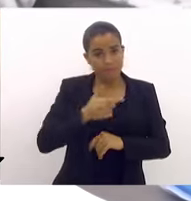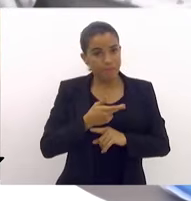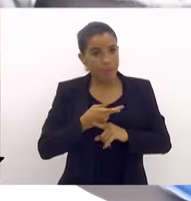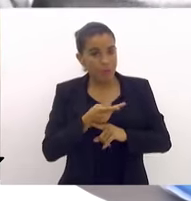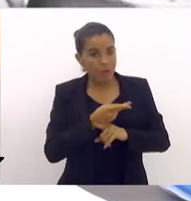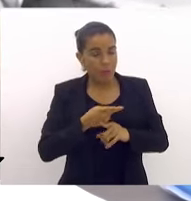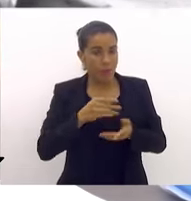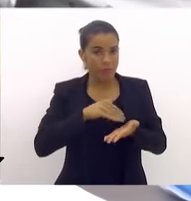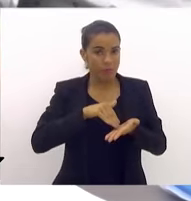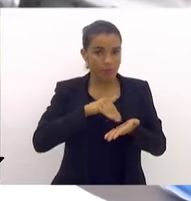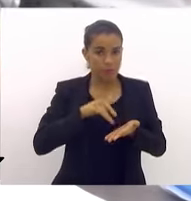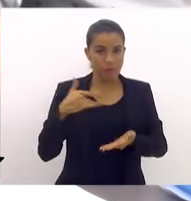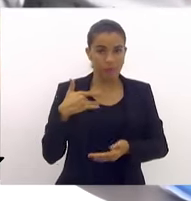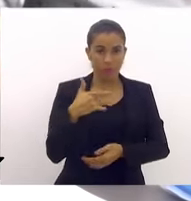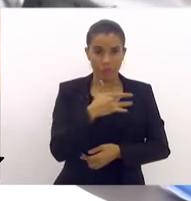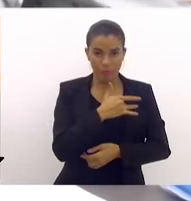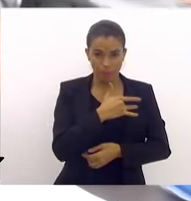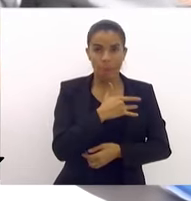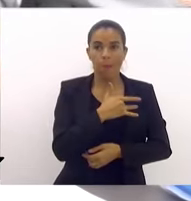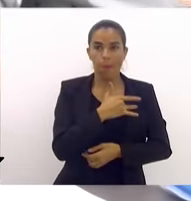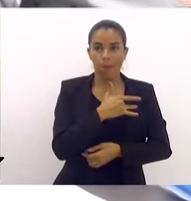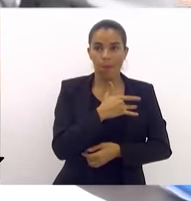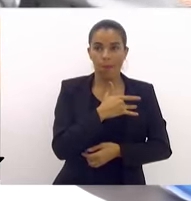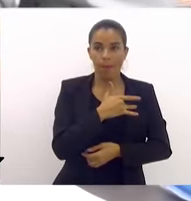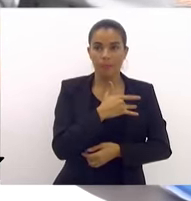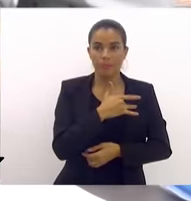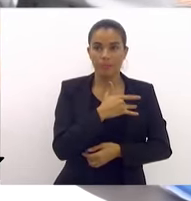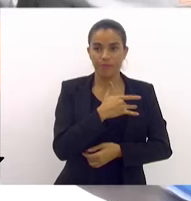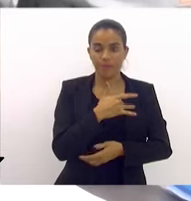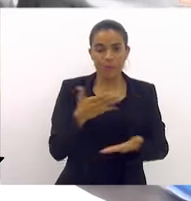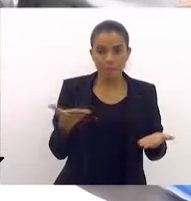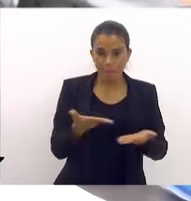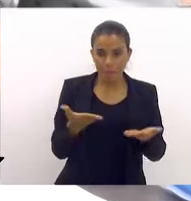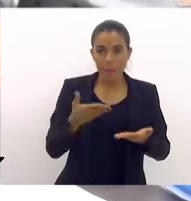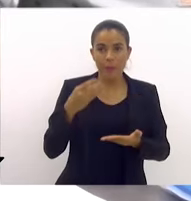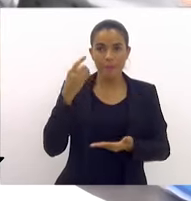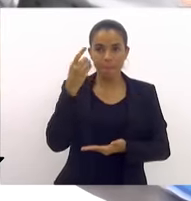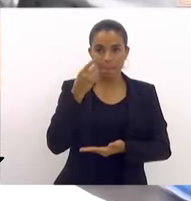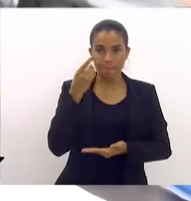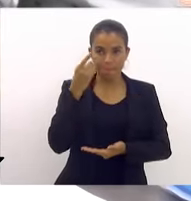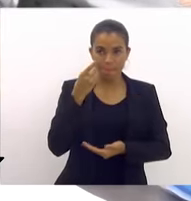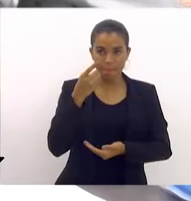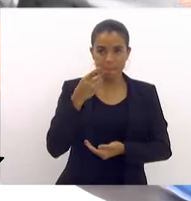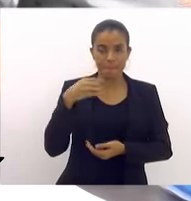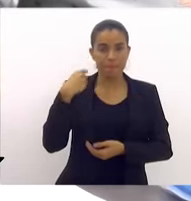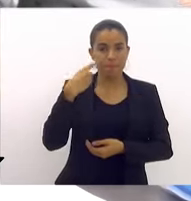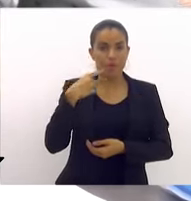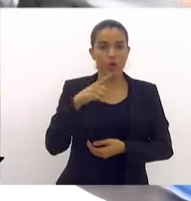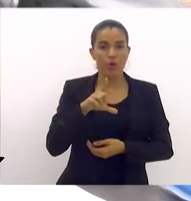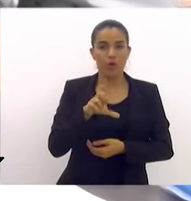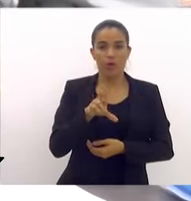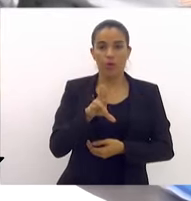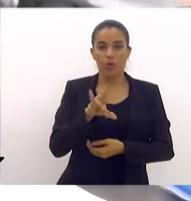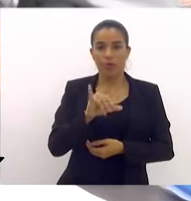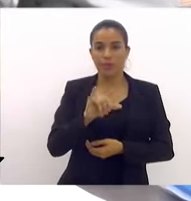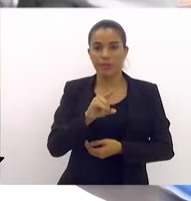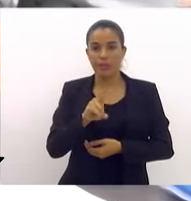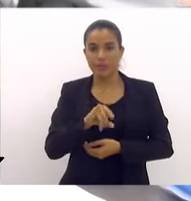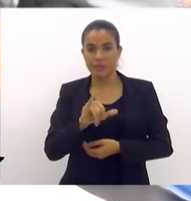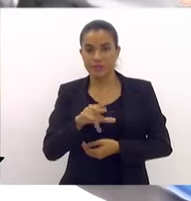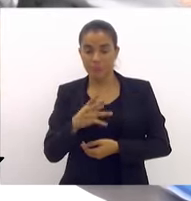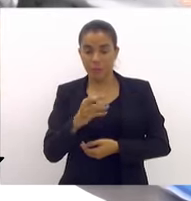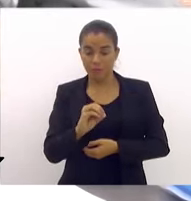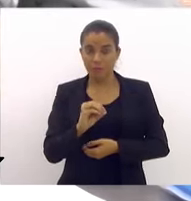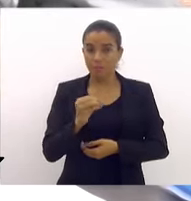o secretário de Saúde, então, hoje deputado, doutor Luizinho, e fiz